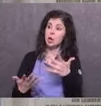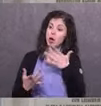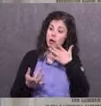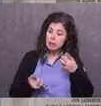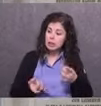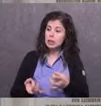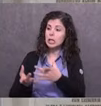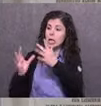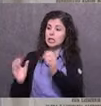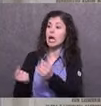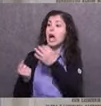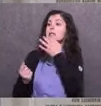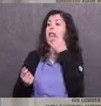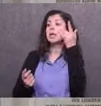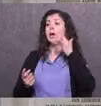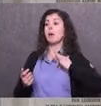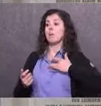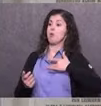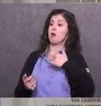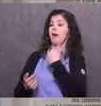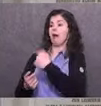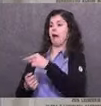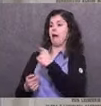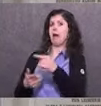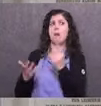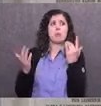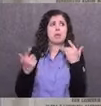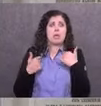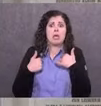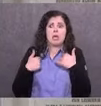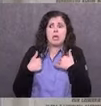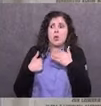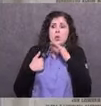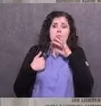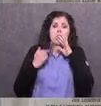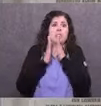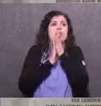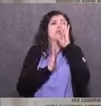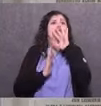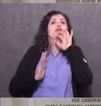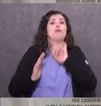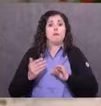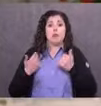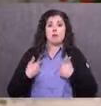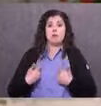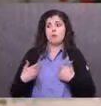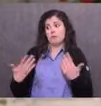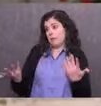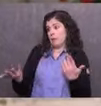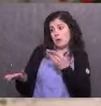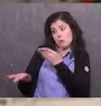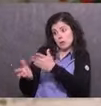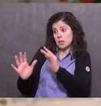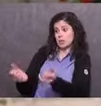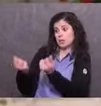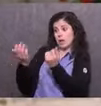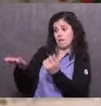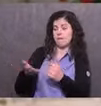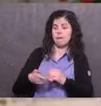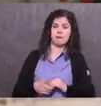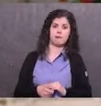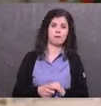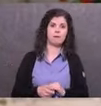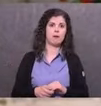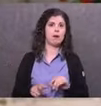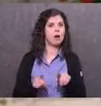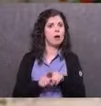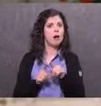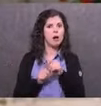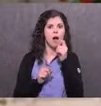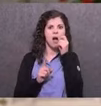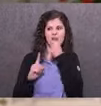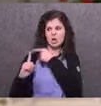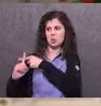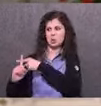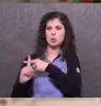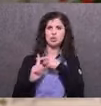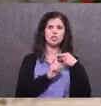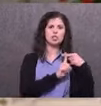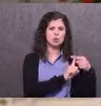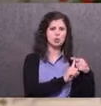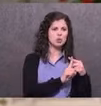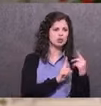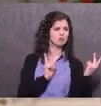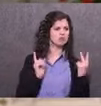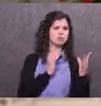ama, porque disse: Eu sou filho de Deus. Até os salteadores crucificados com ele